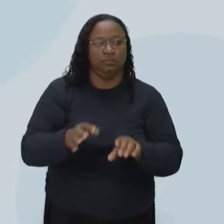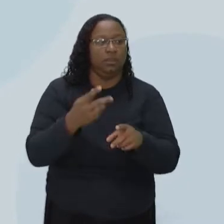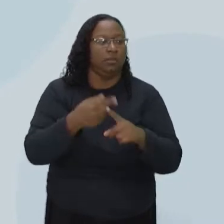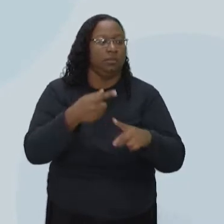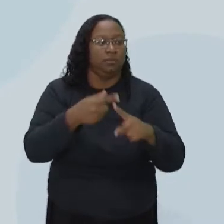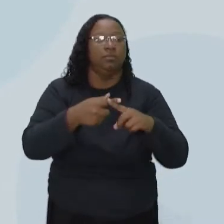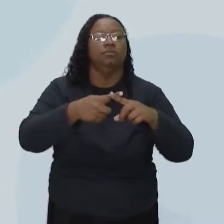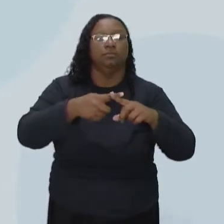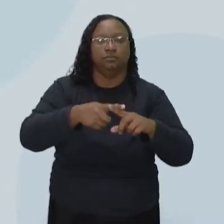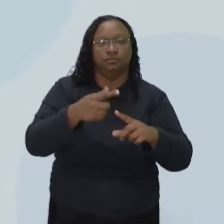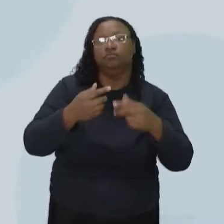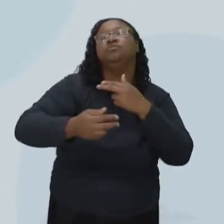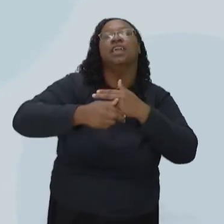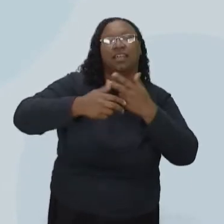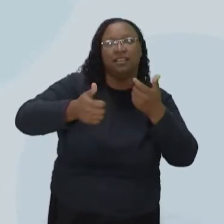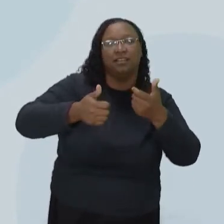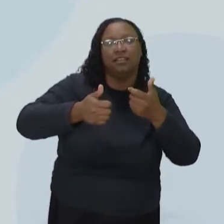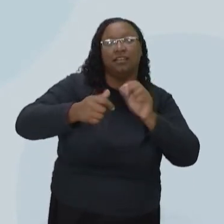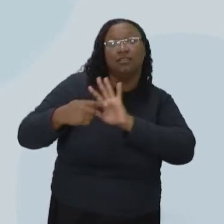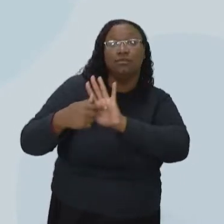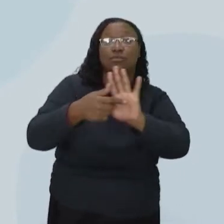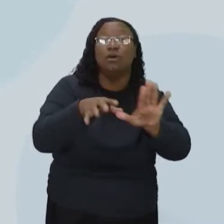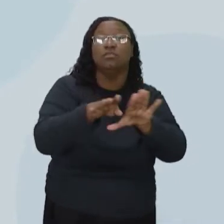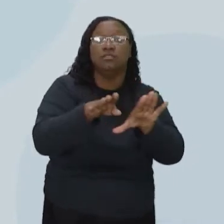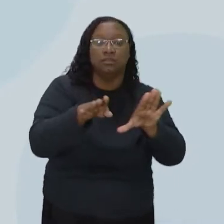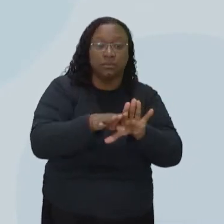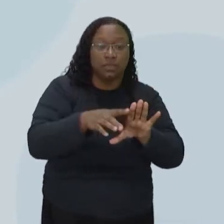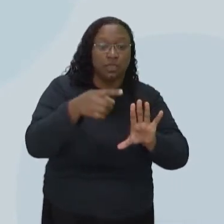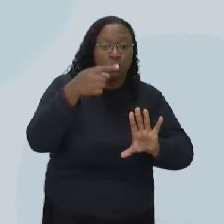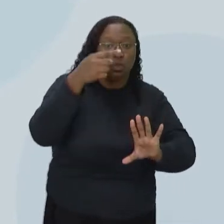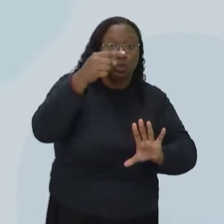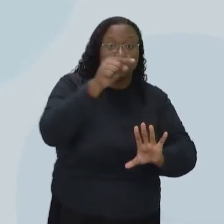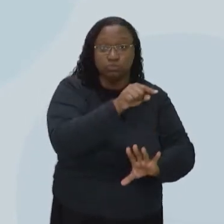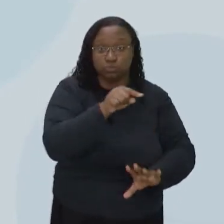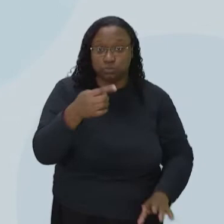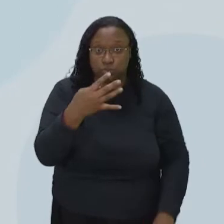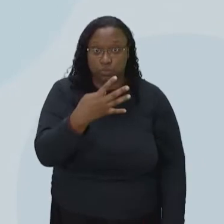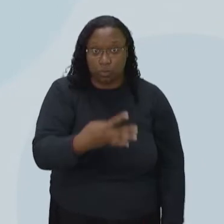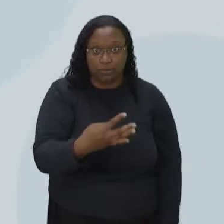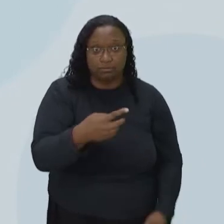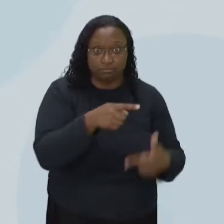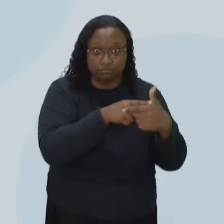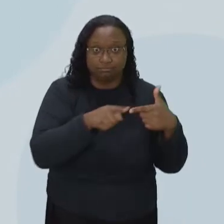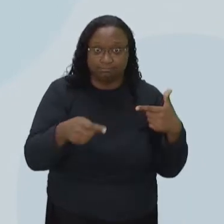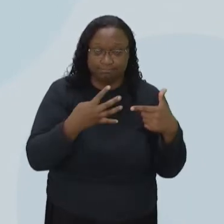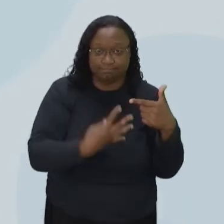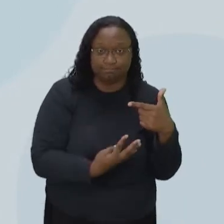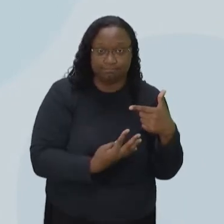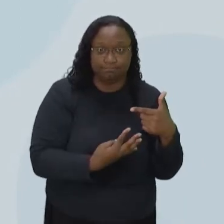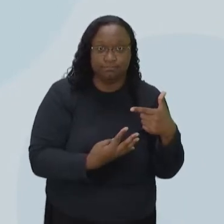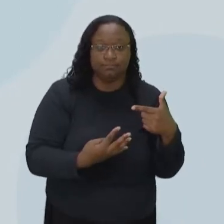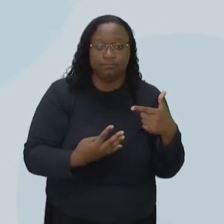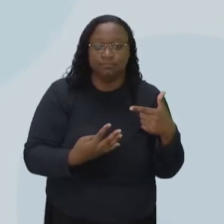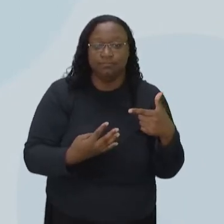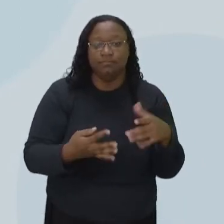também 1/4, né, na forma de fração. E isso vai servir muito para mim